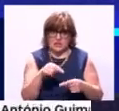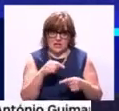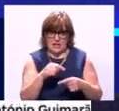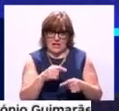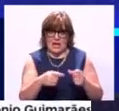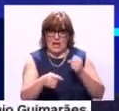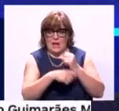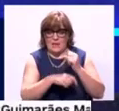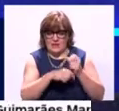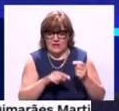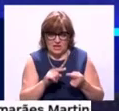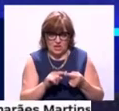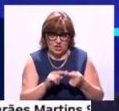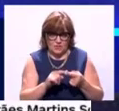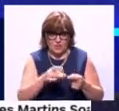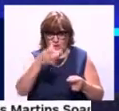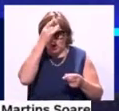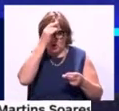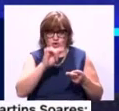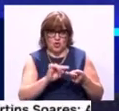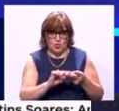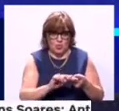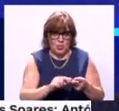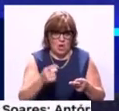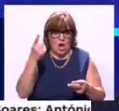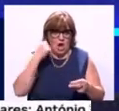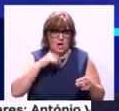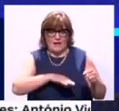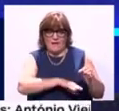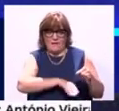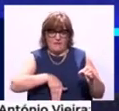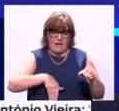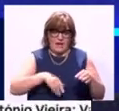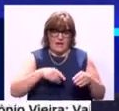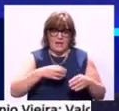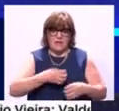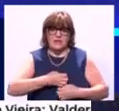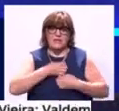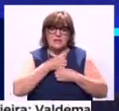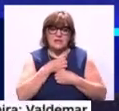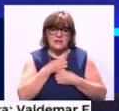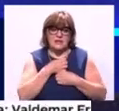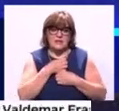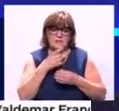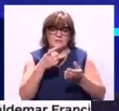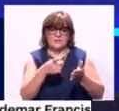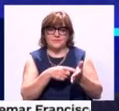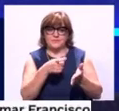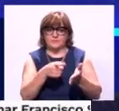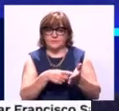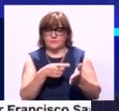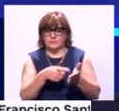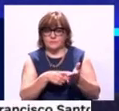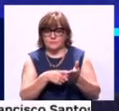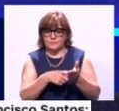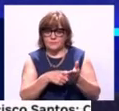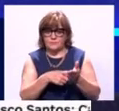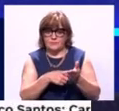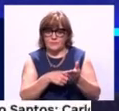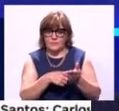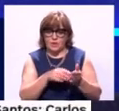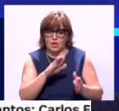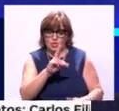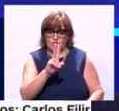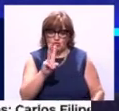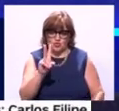para o Alentejo, fomos a Setúbal, ontem tivemos a Santa Maria da Feira, sentir a falta. Repare,